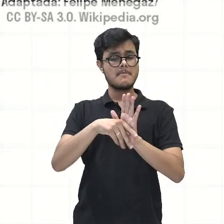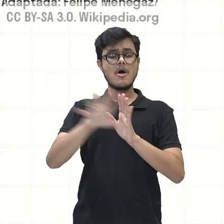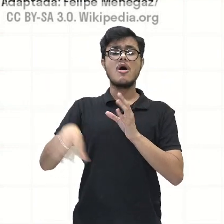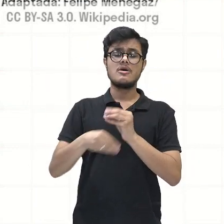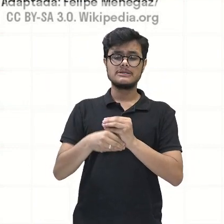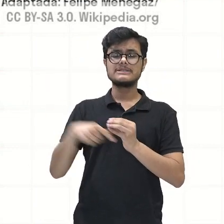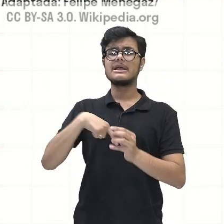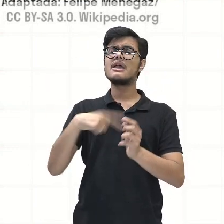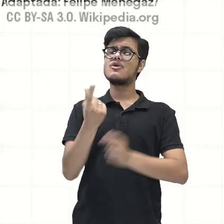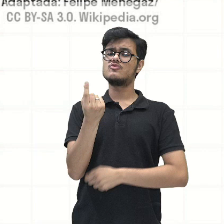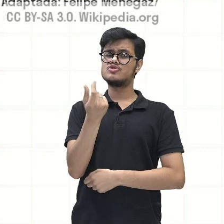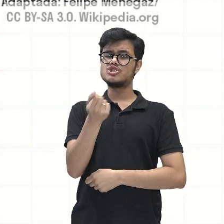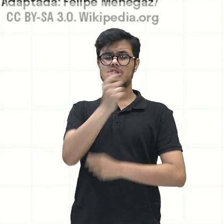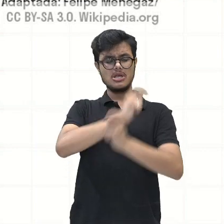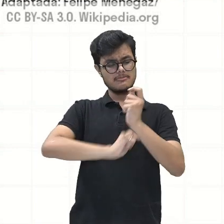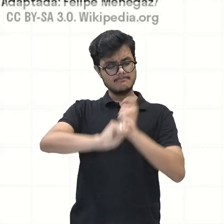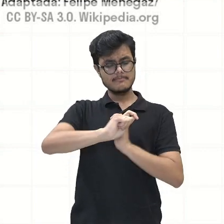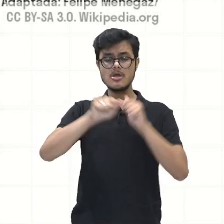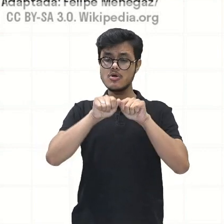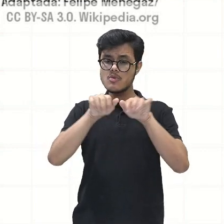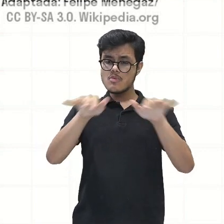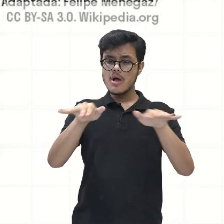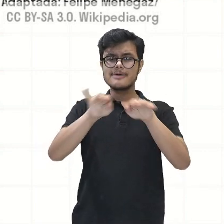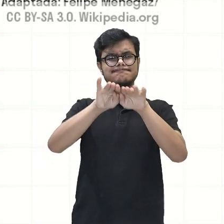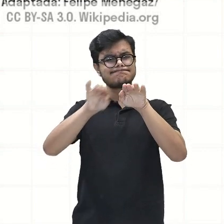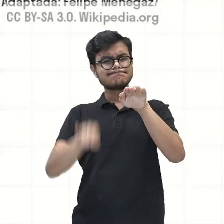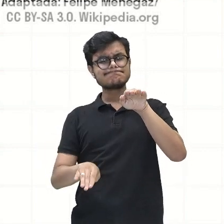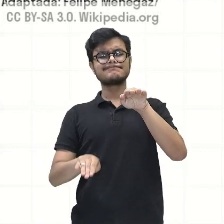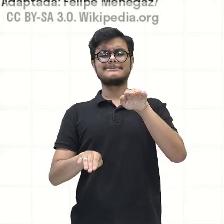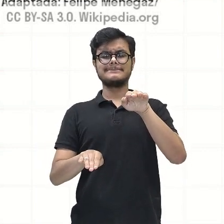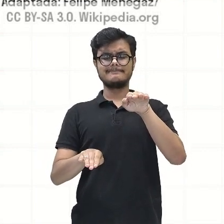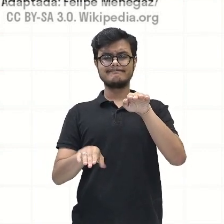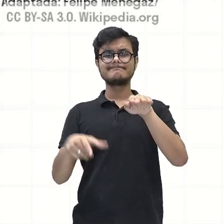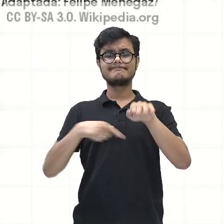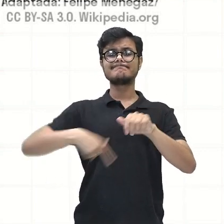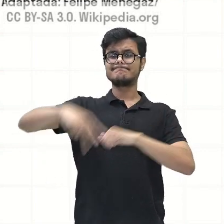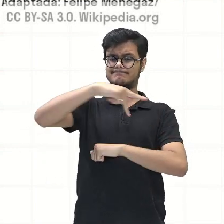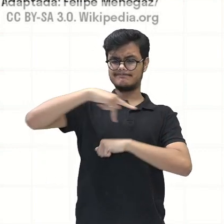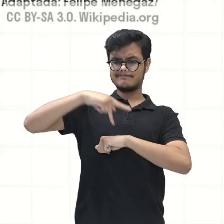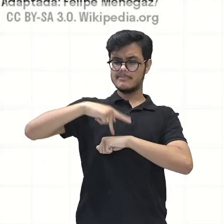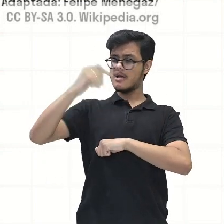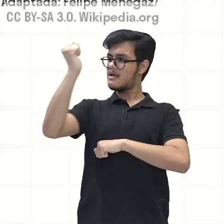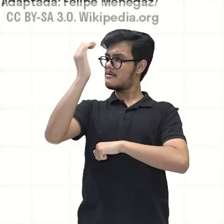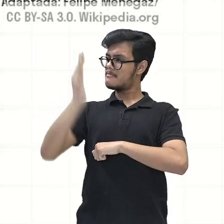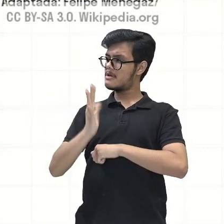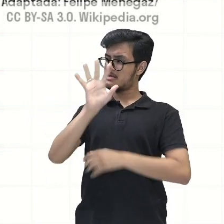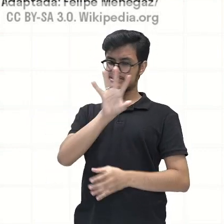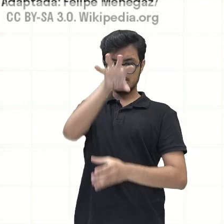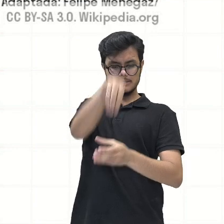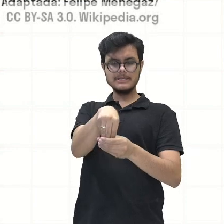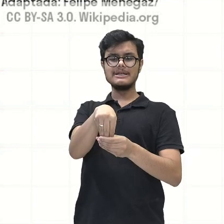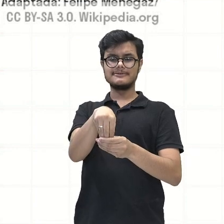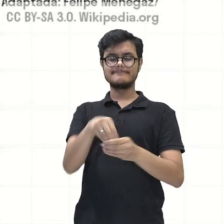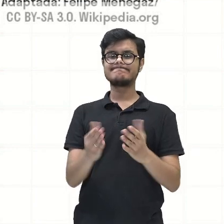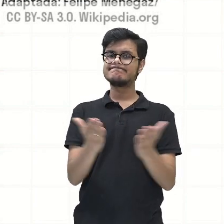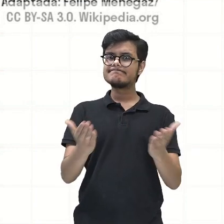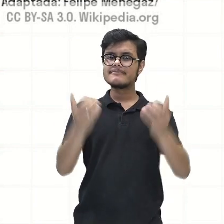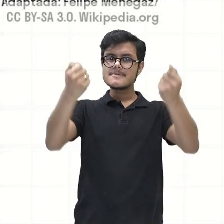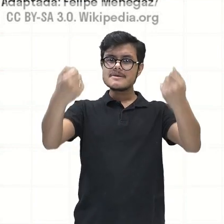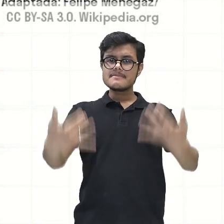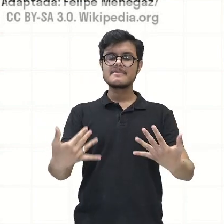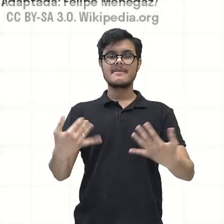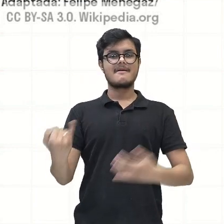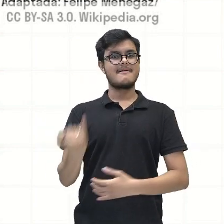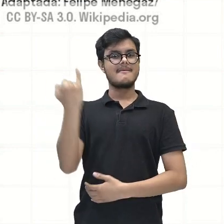as finanças se espalharam aí de forma desigual e distinta pelo nosso território, né? Então a gente fala aí um pouco nessa